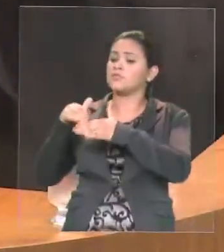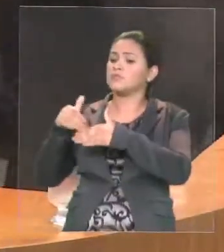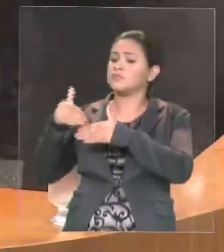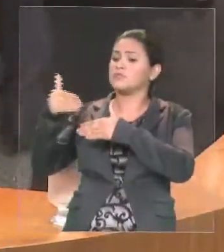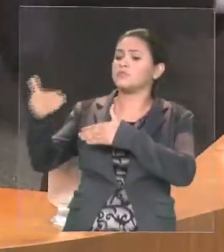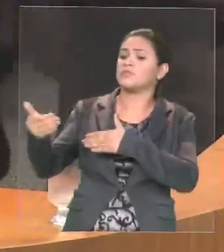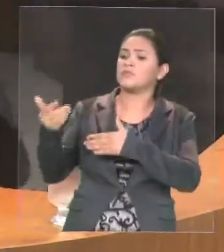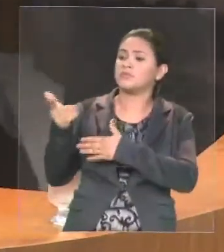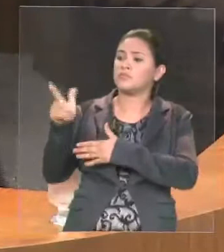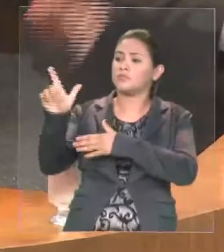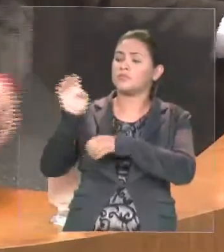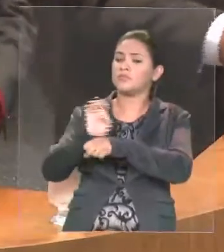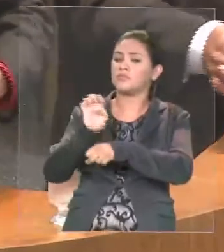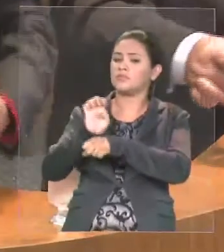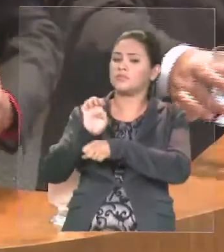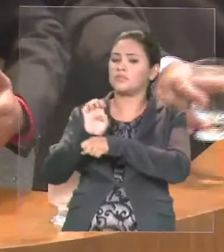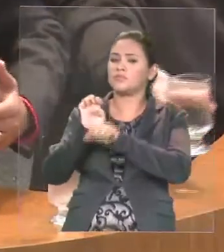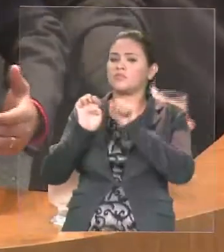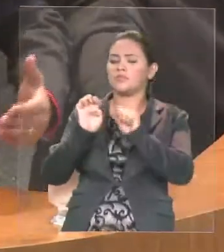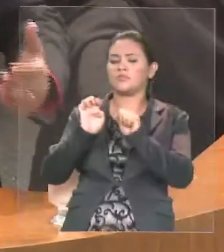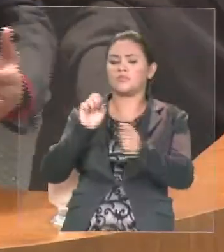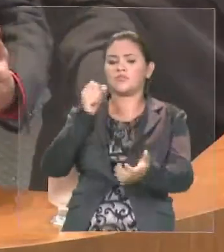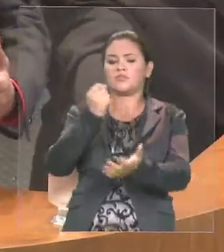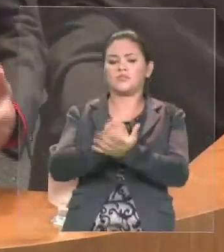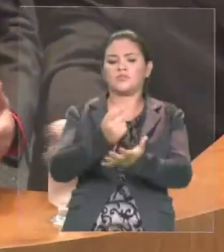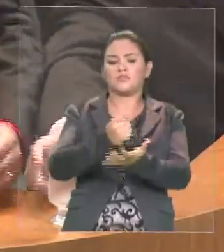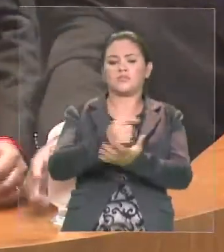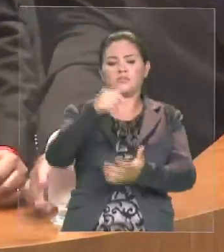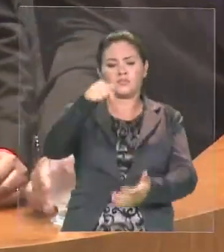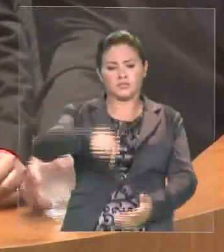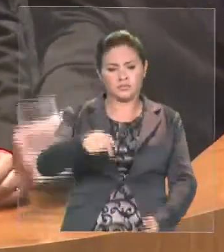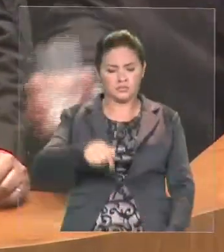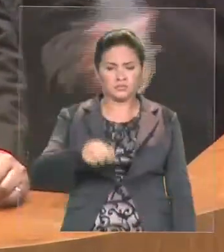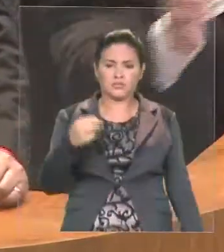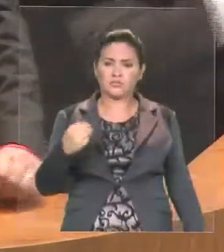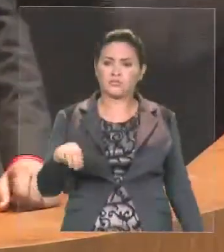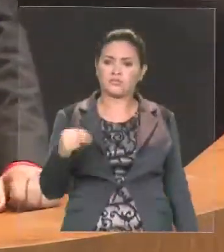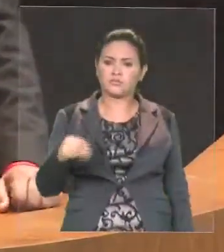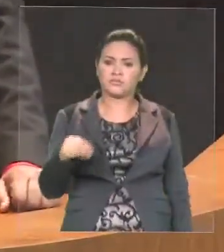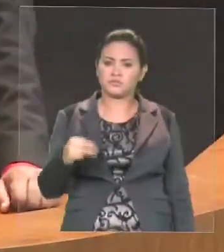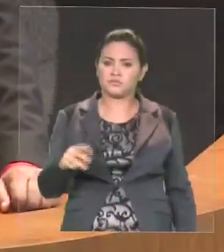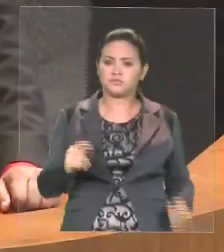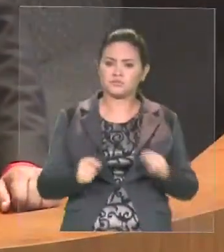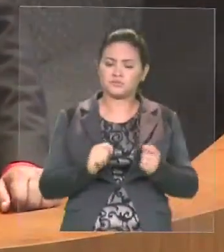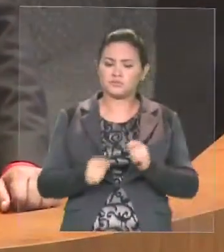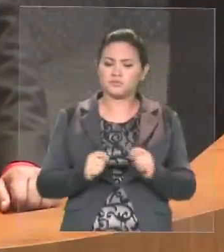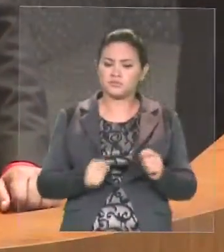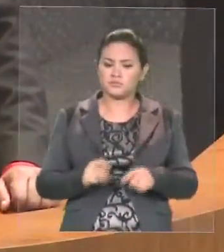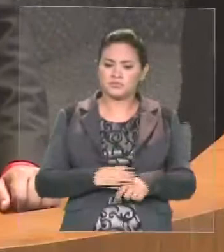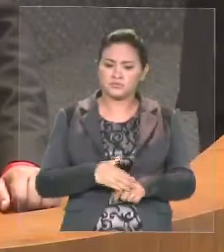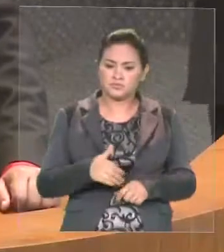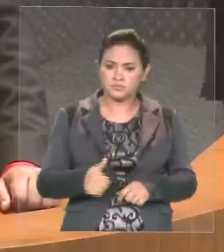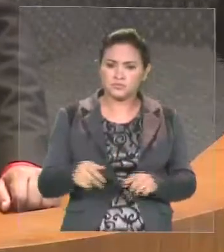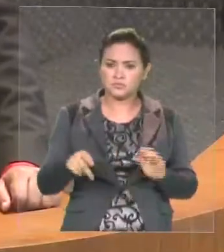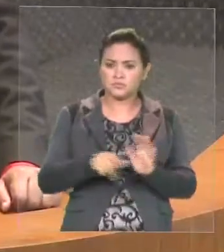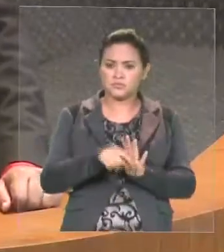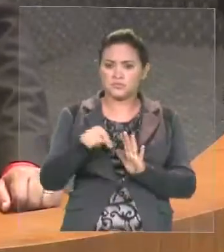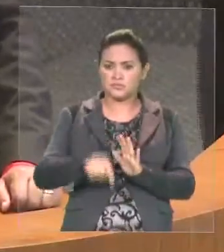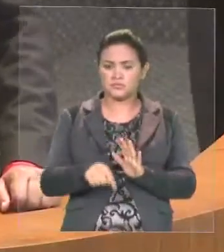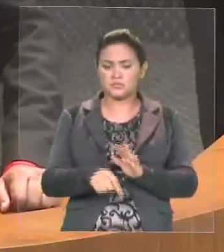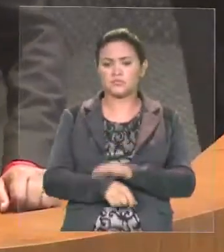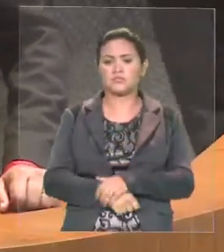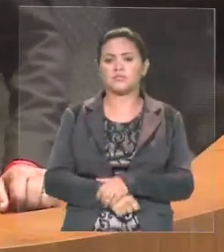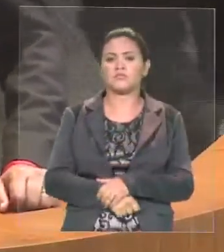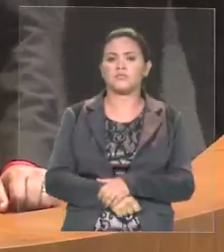distribuição de outros estados, poderão estar reforçados também com a economia no próprio Maranhão. Ainda